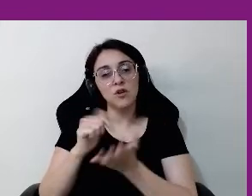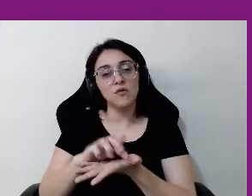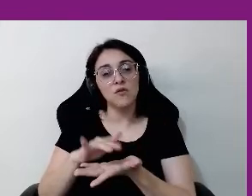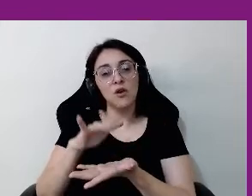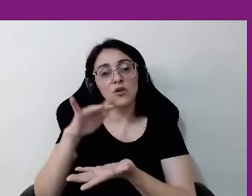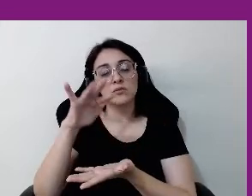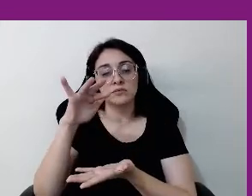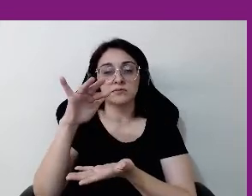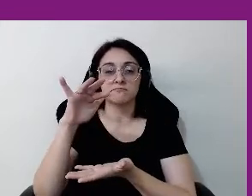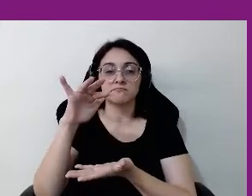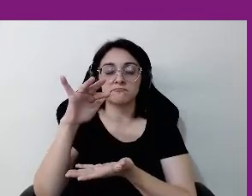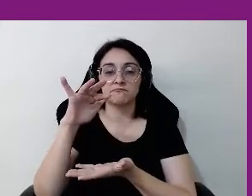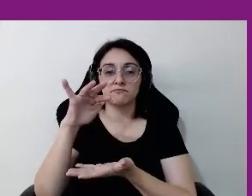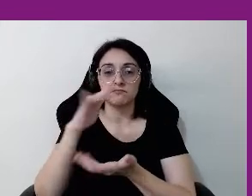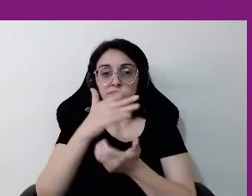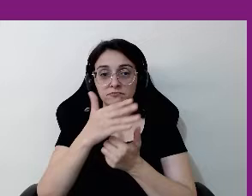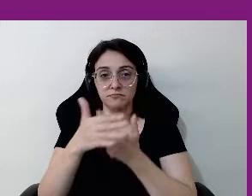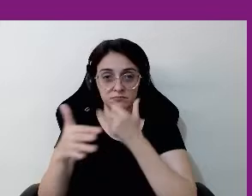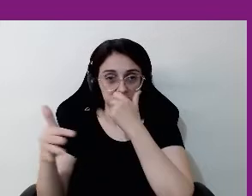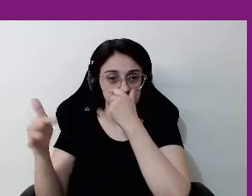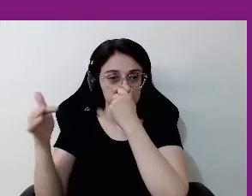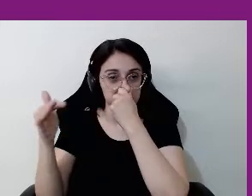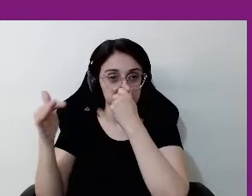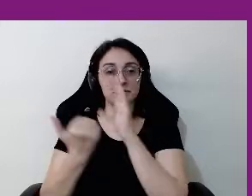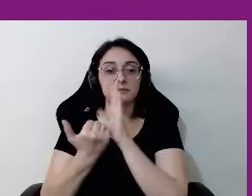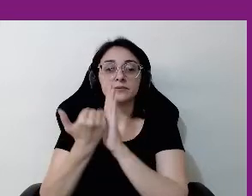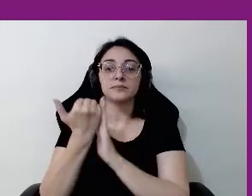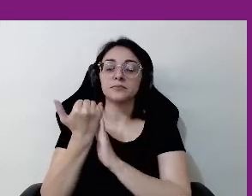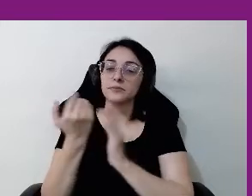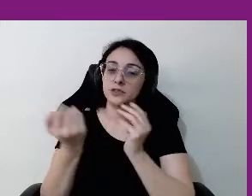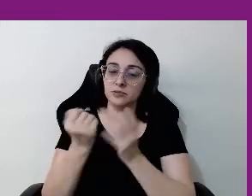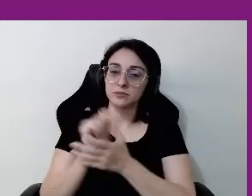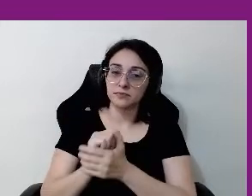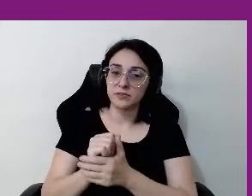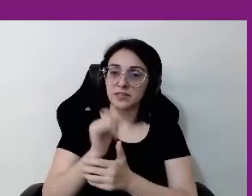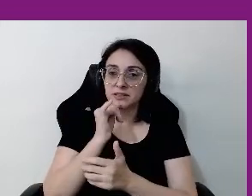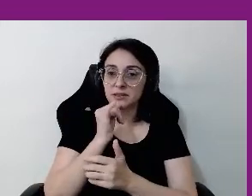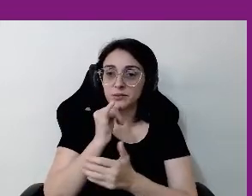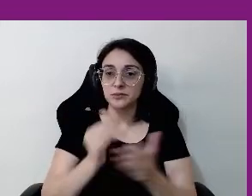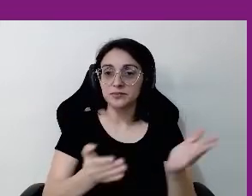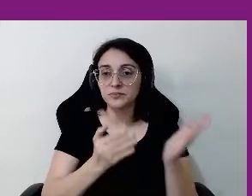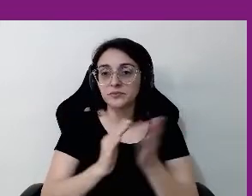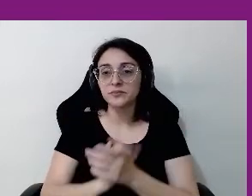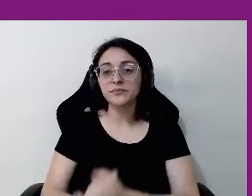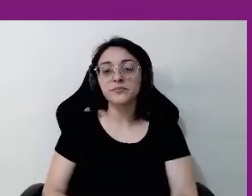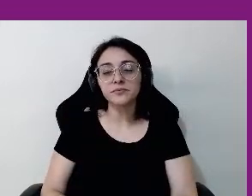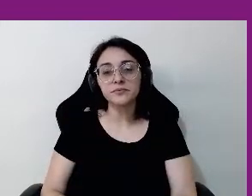volume corrente muito elevado? Este é um exemplo